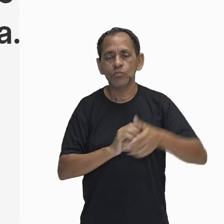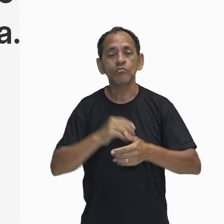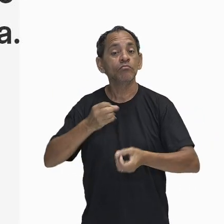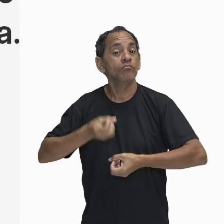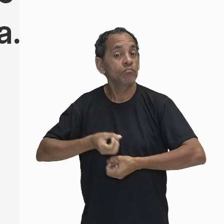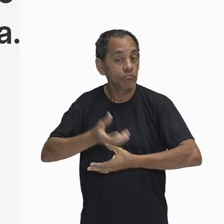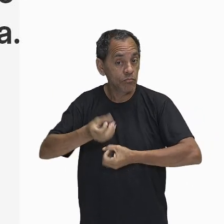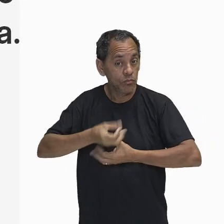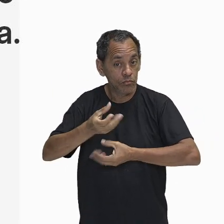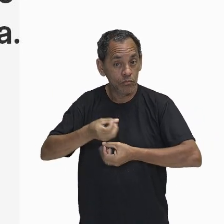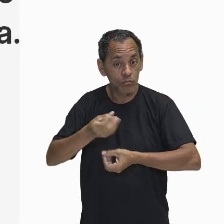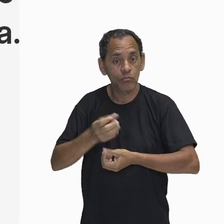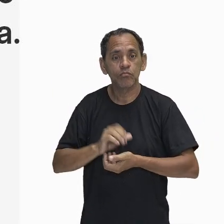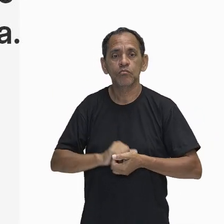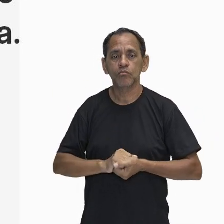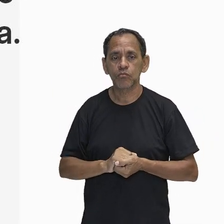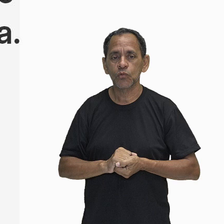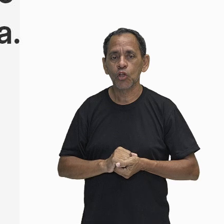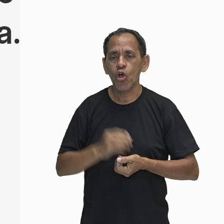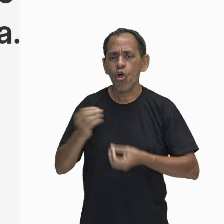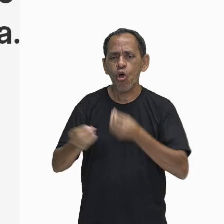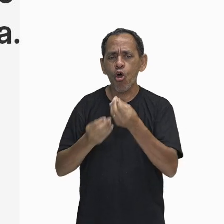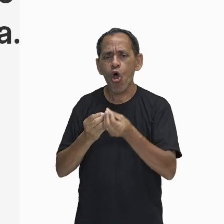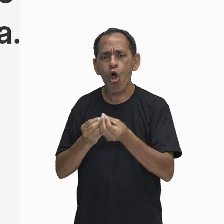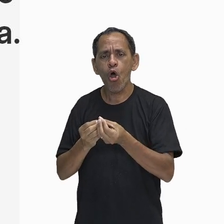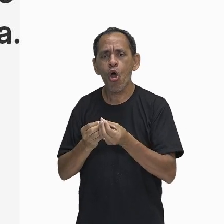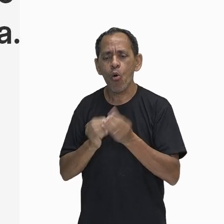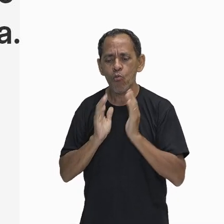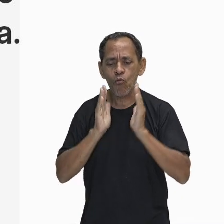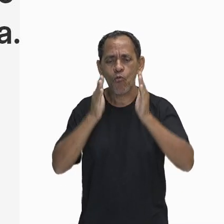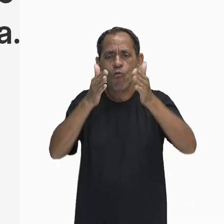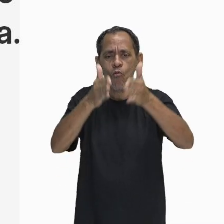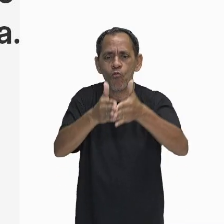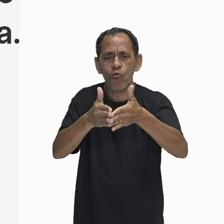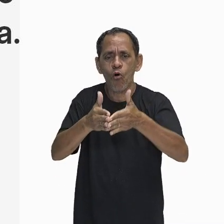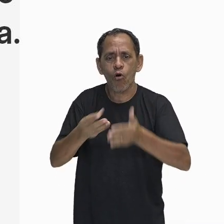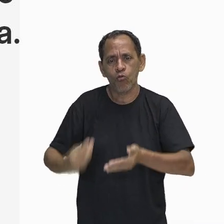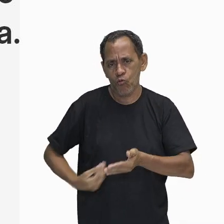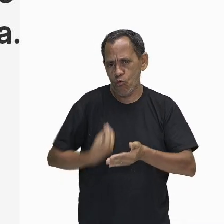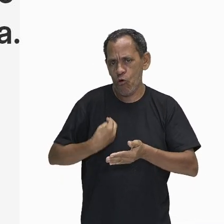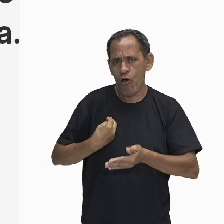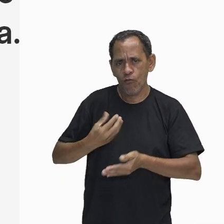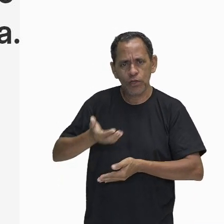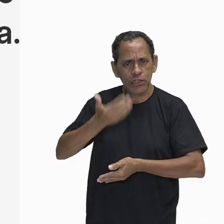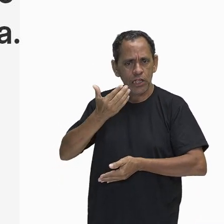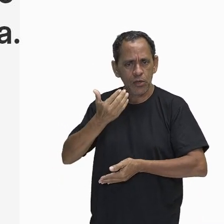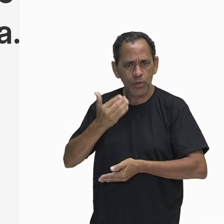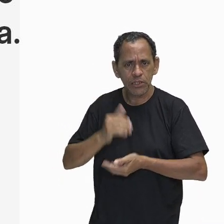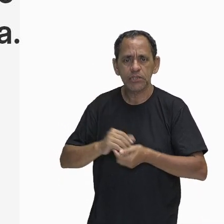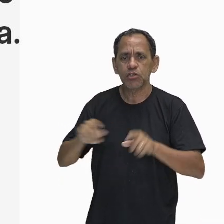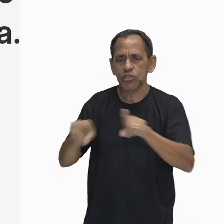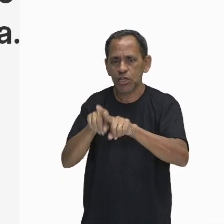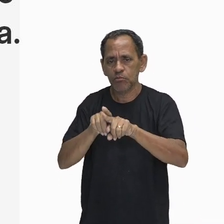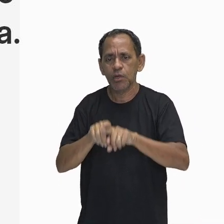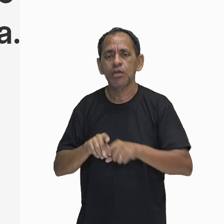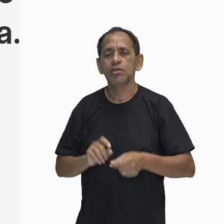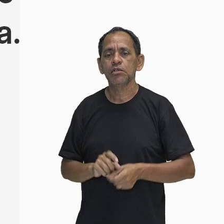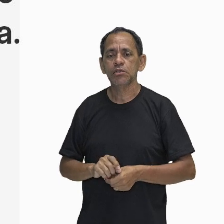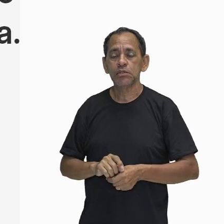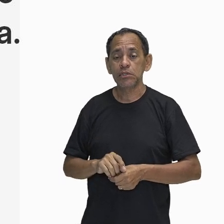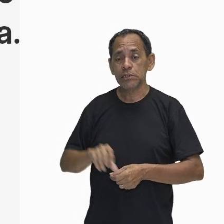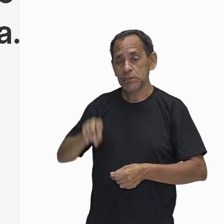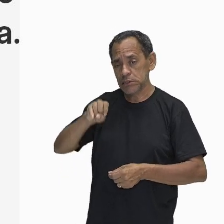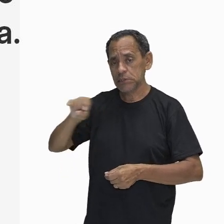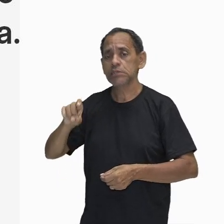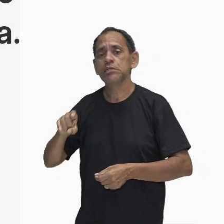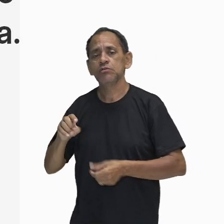do oico era voltado para a subsistência e o que sobrava era acumulado pelo chefe.